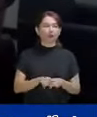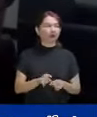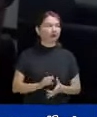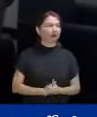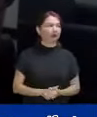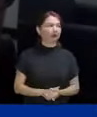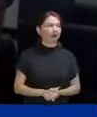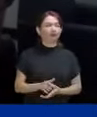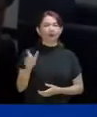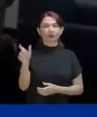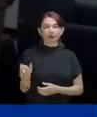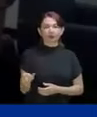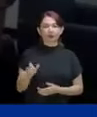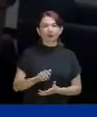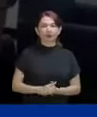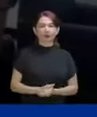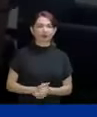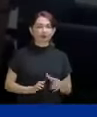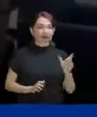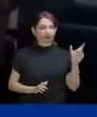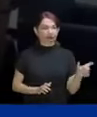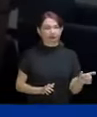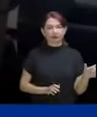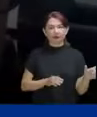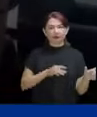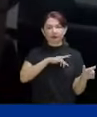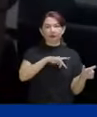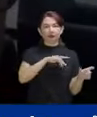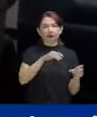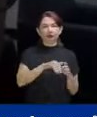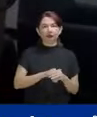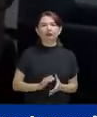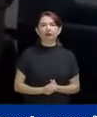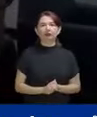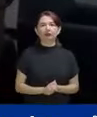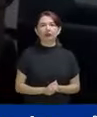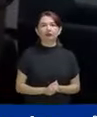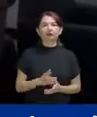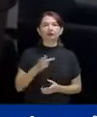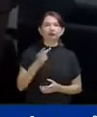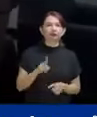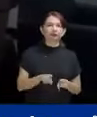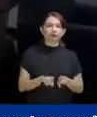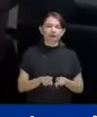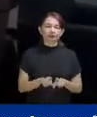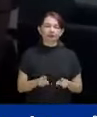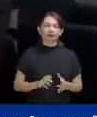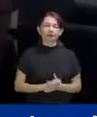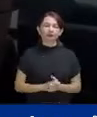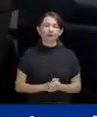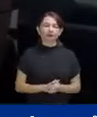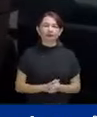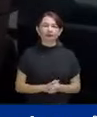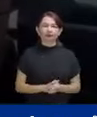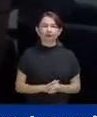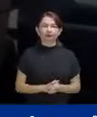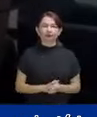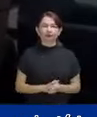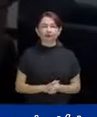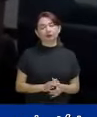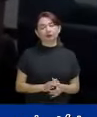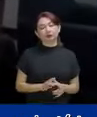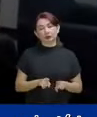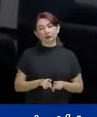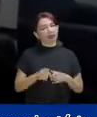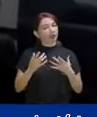Intimada, a parte recorrente e o Ministério Público Eleitoral, para se manifestarem sobre a preliminar trazida nas contrarrazões, sobrevieram manifestações